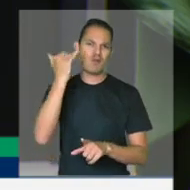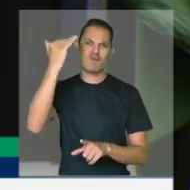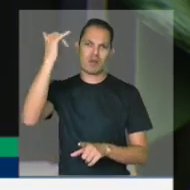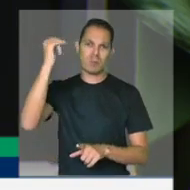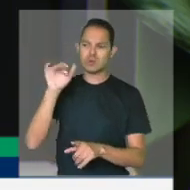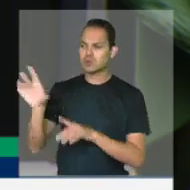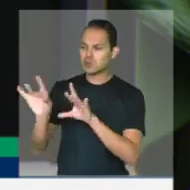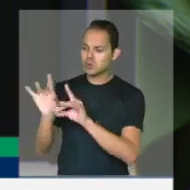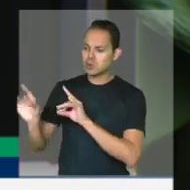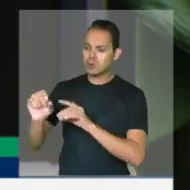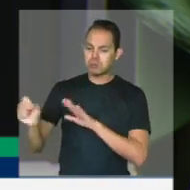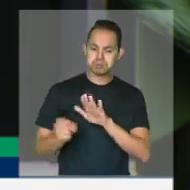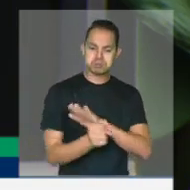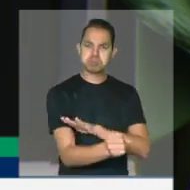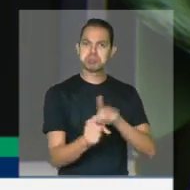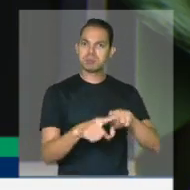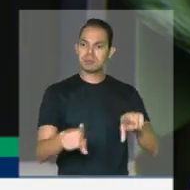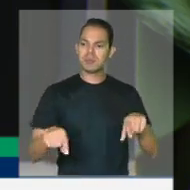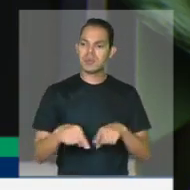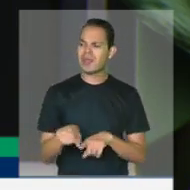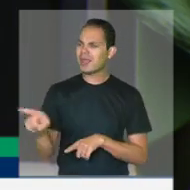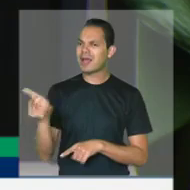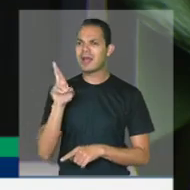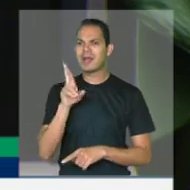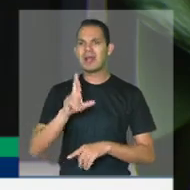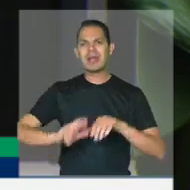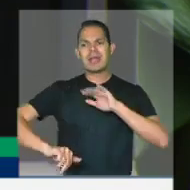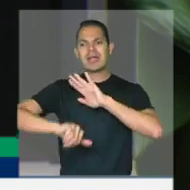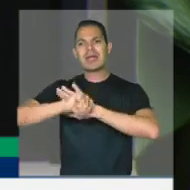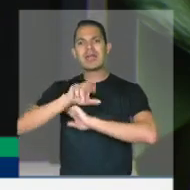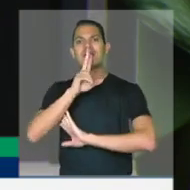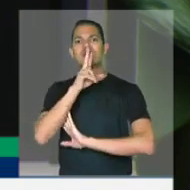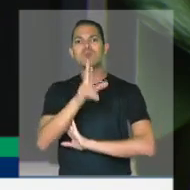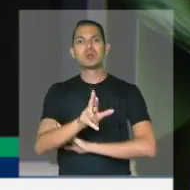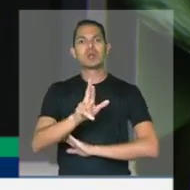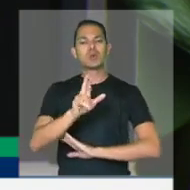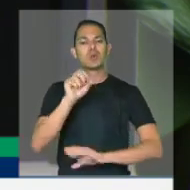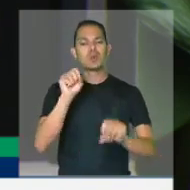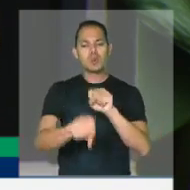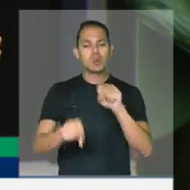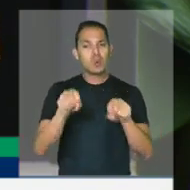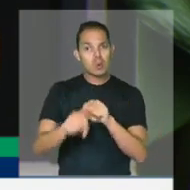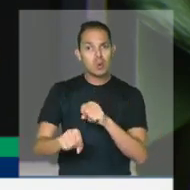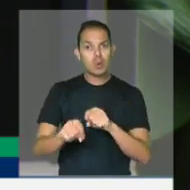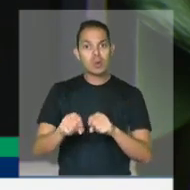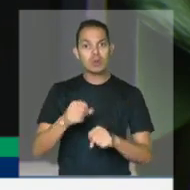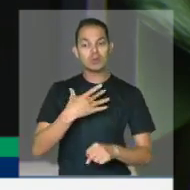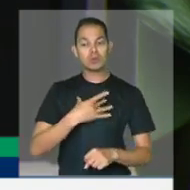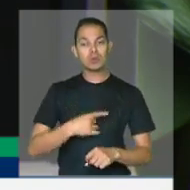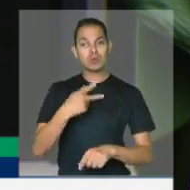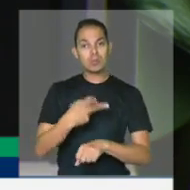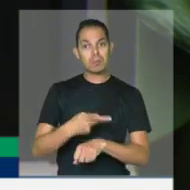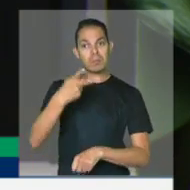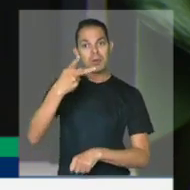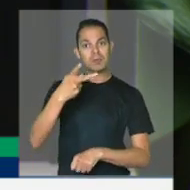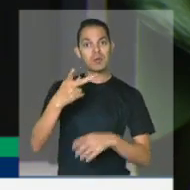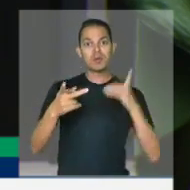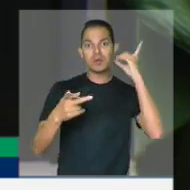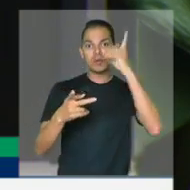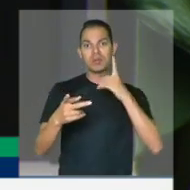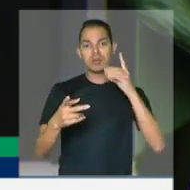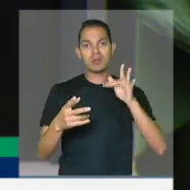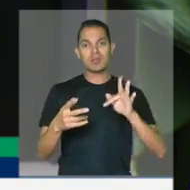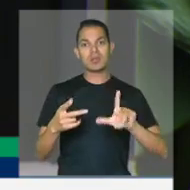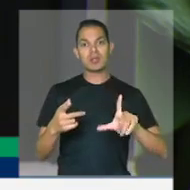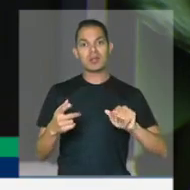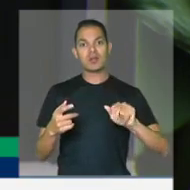criminoso, quando preso no BEP, respondendo por um homicídio, recebeu uma condecoração do então deputado